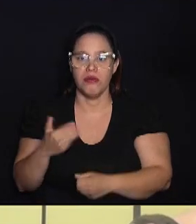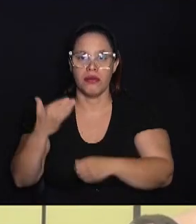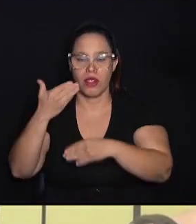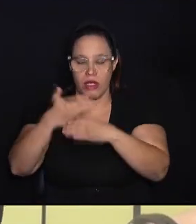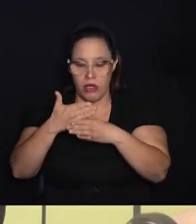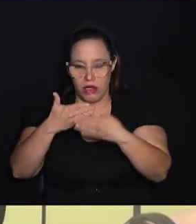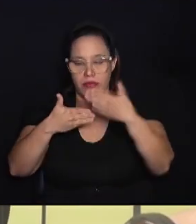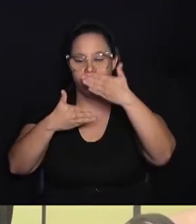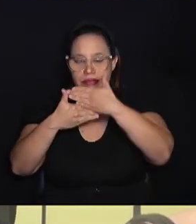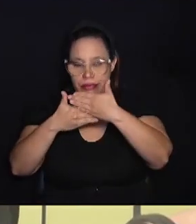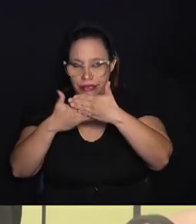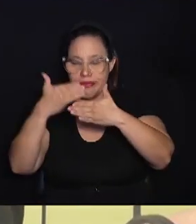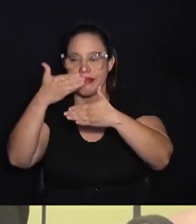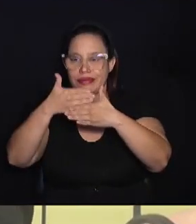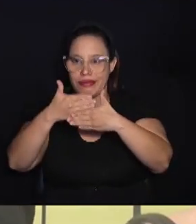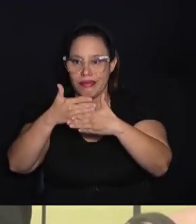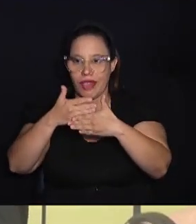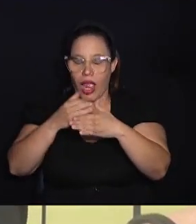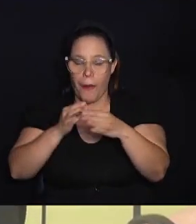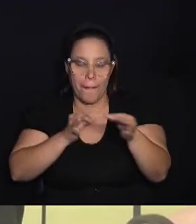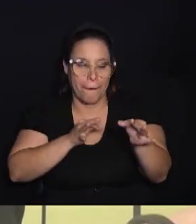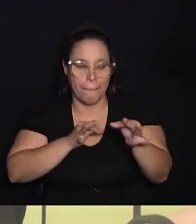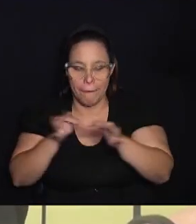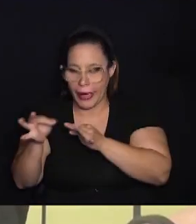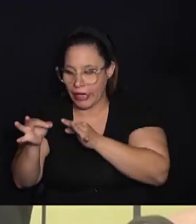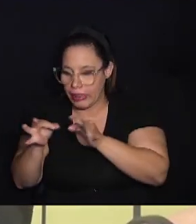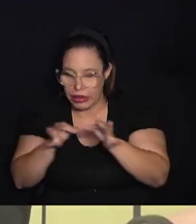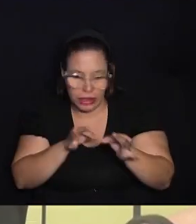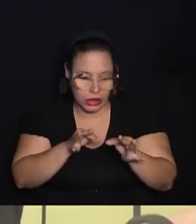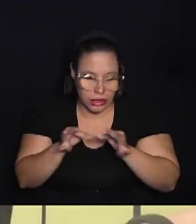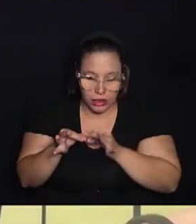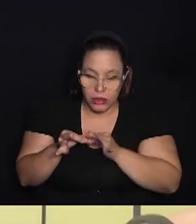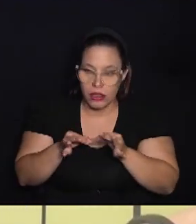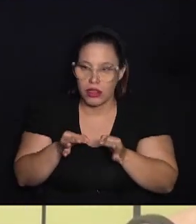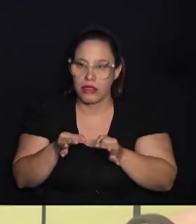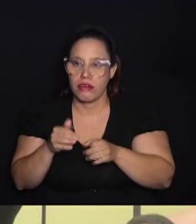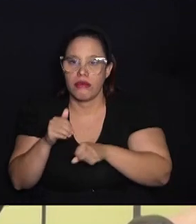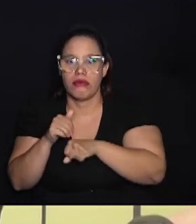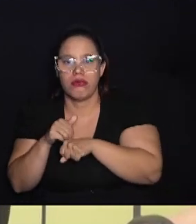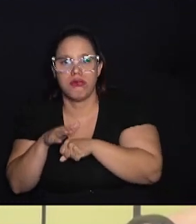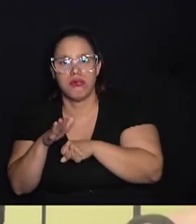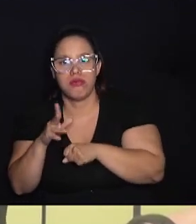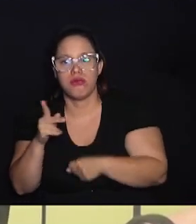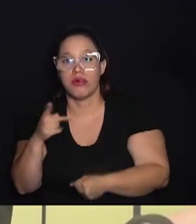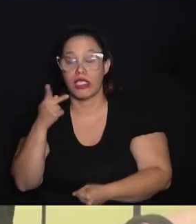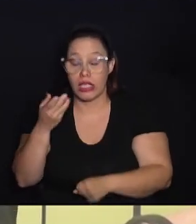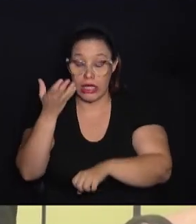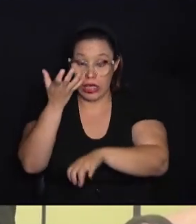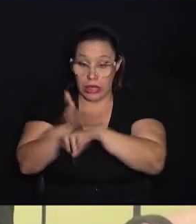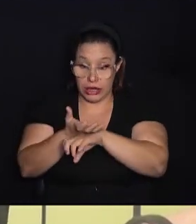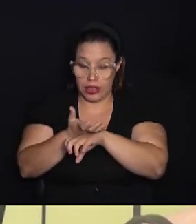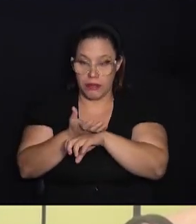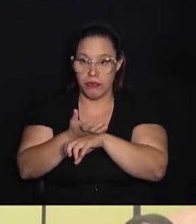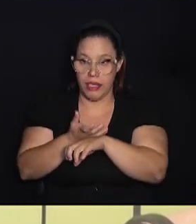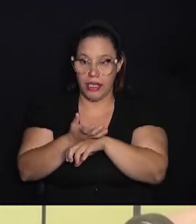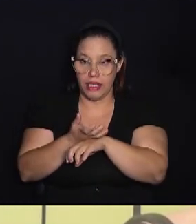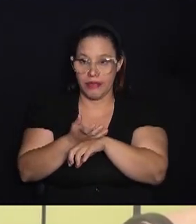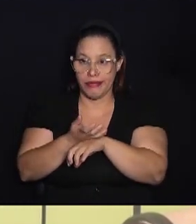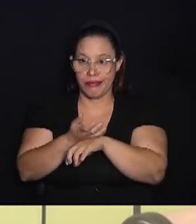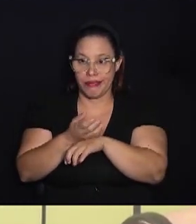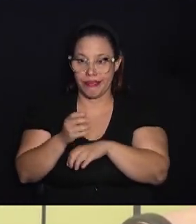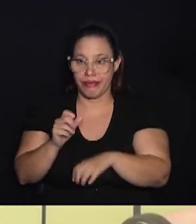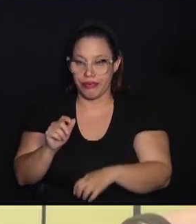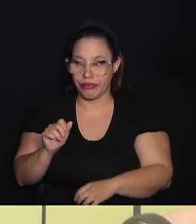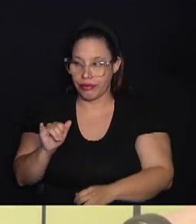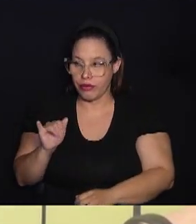a thí falou é o processo então a gente muito mais e fala-se muito de disciplina com yoga né E aí essa